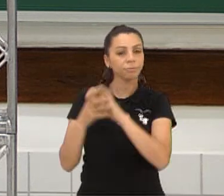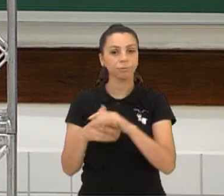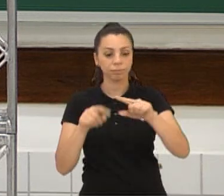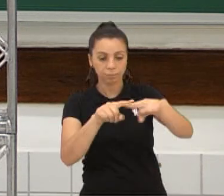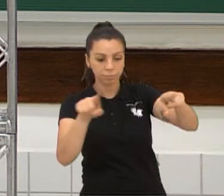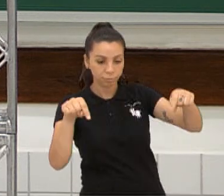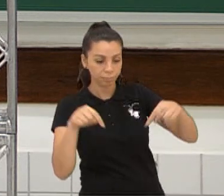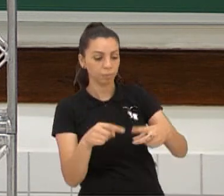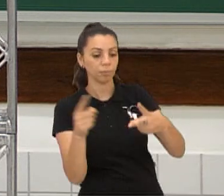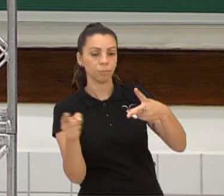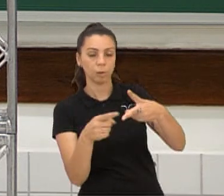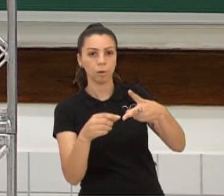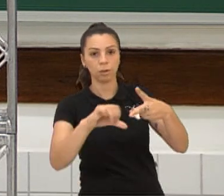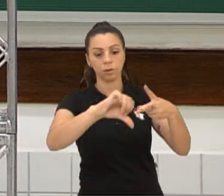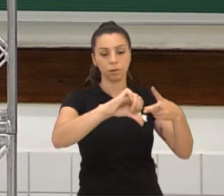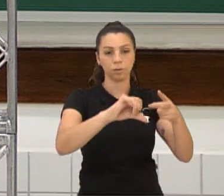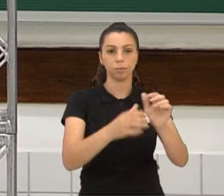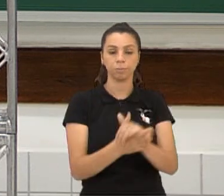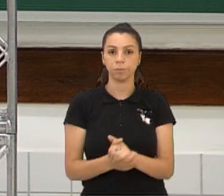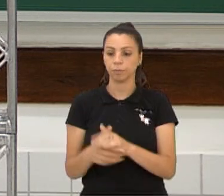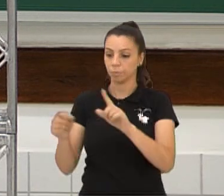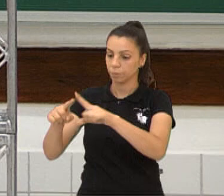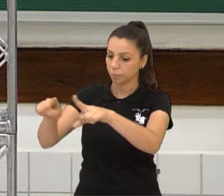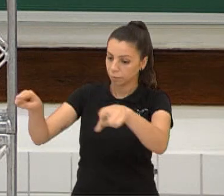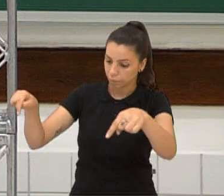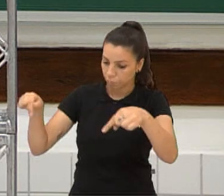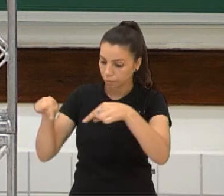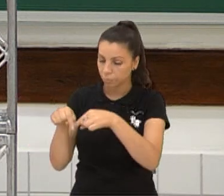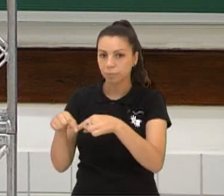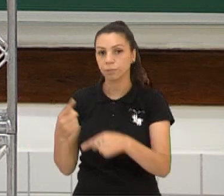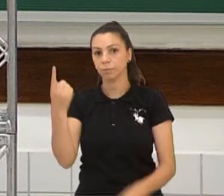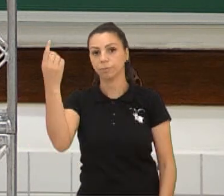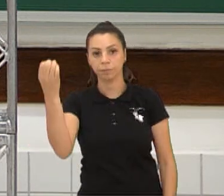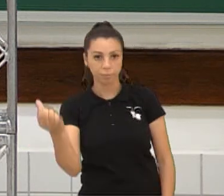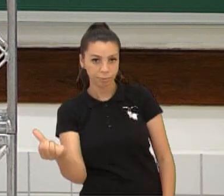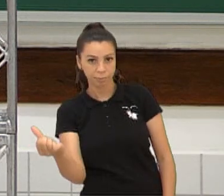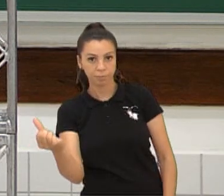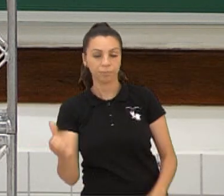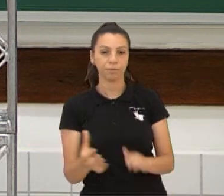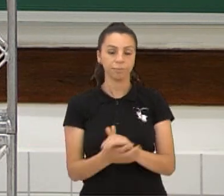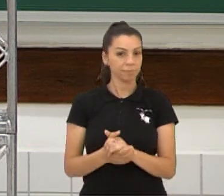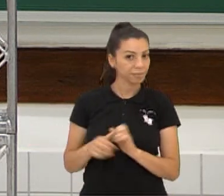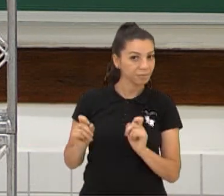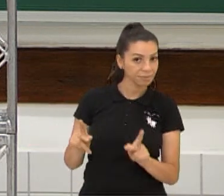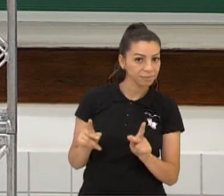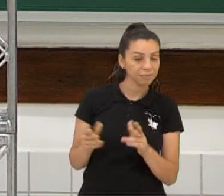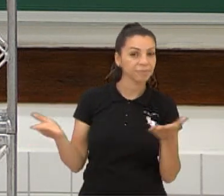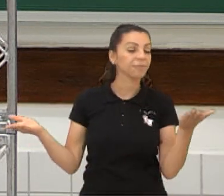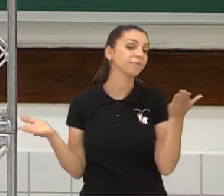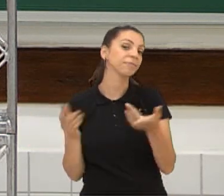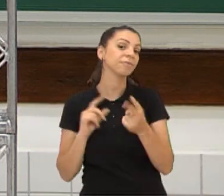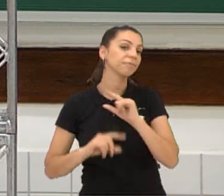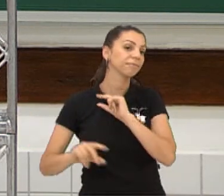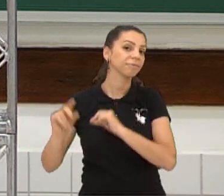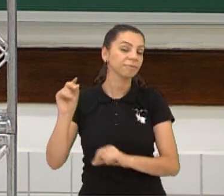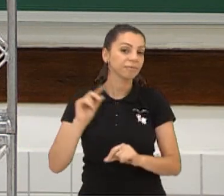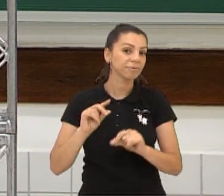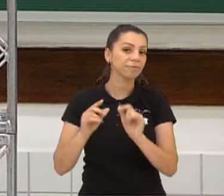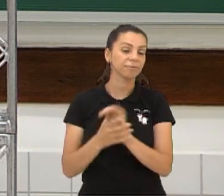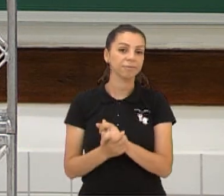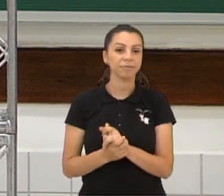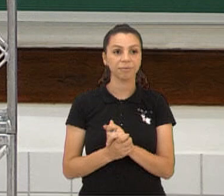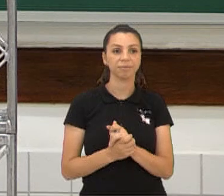2, 9. A sala foi 16, não é? E agora, o banheiro, a